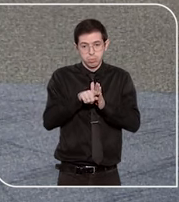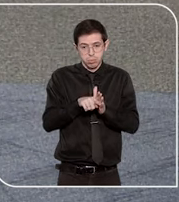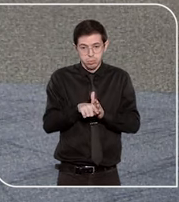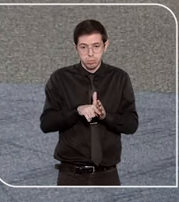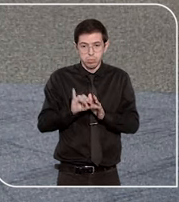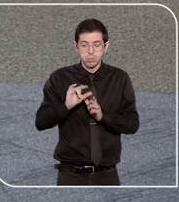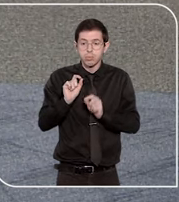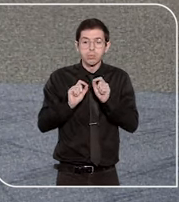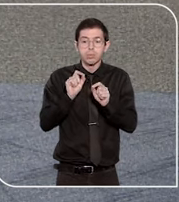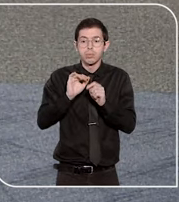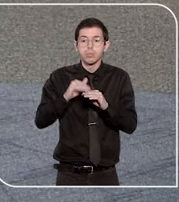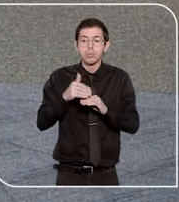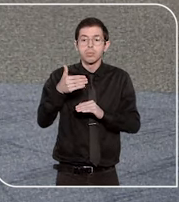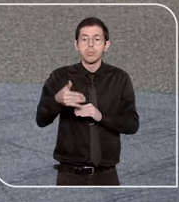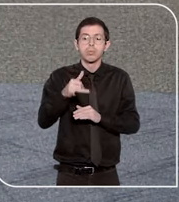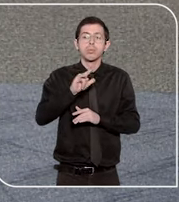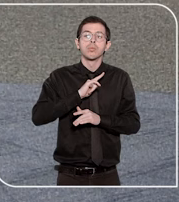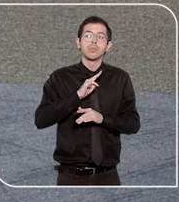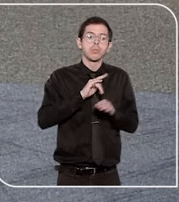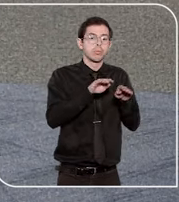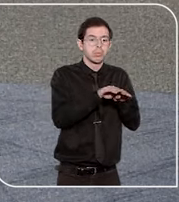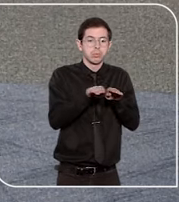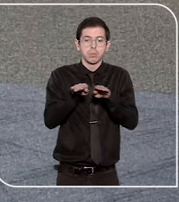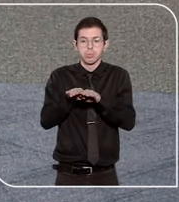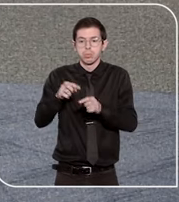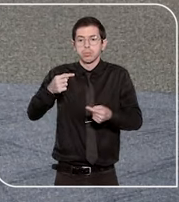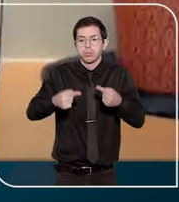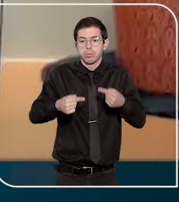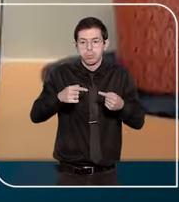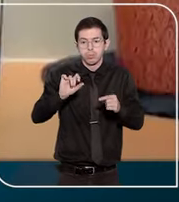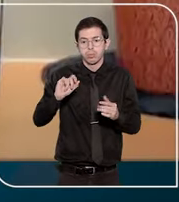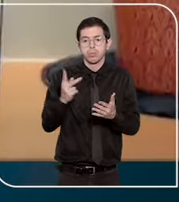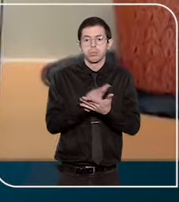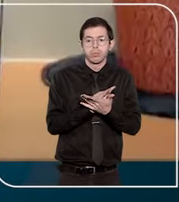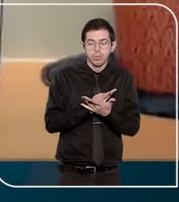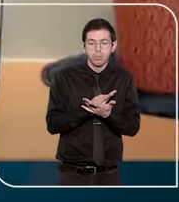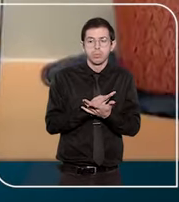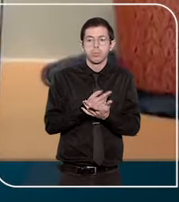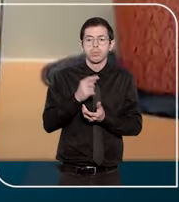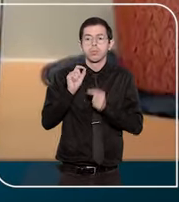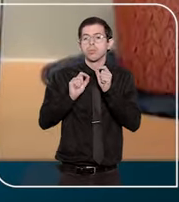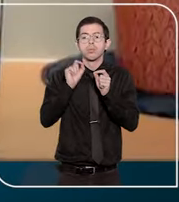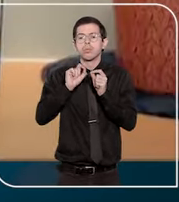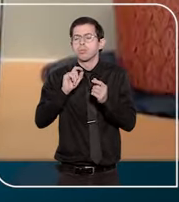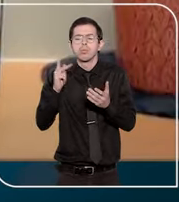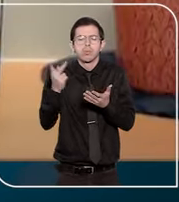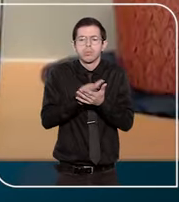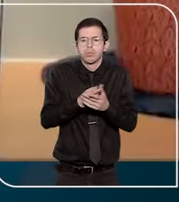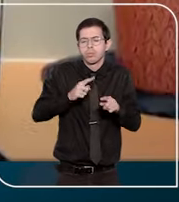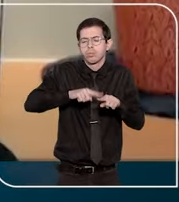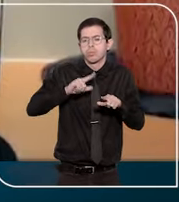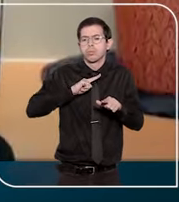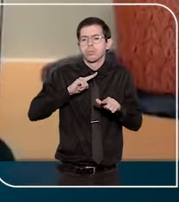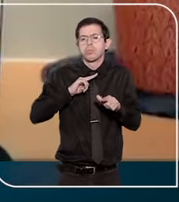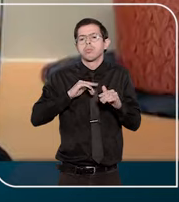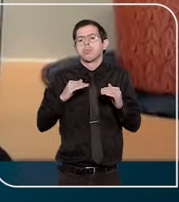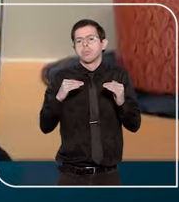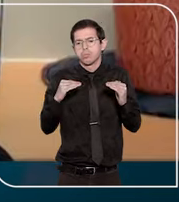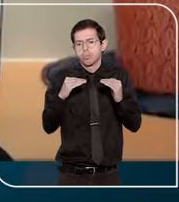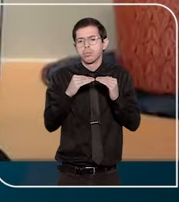frente, sobre essa conformidade do acordo recorrido, o que que acontece quando o acordo